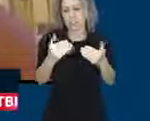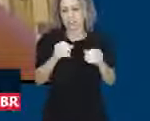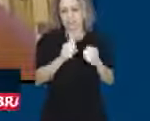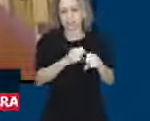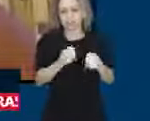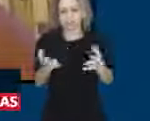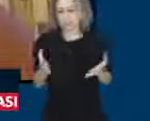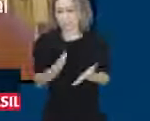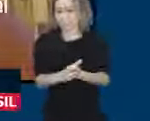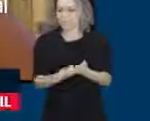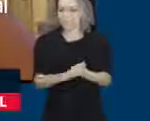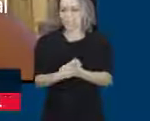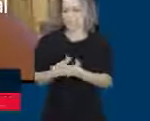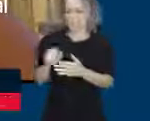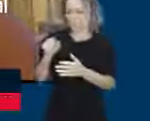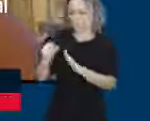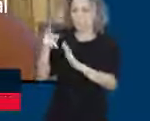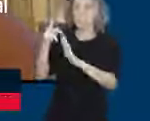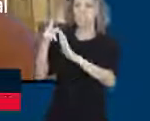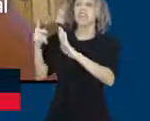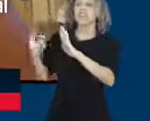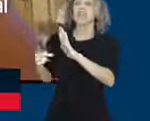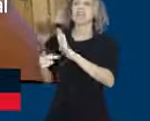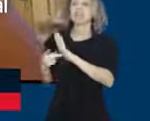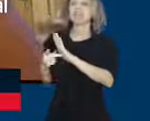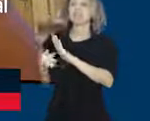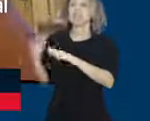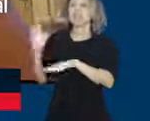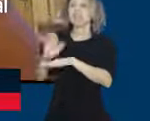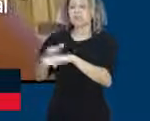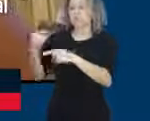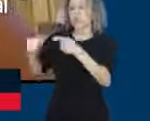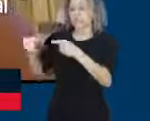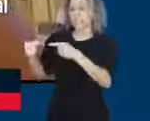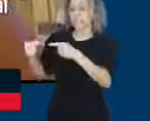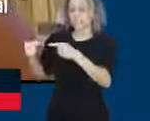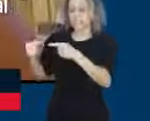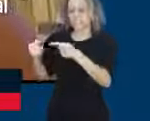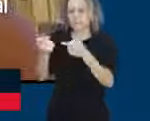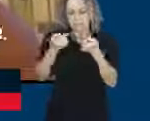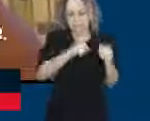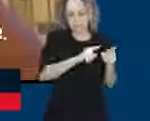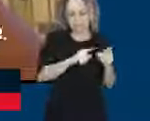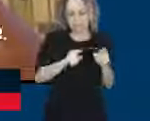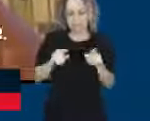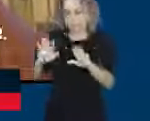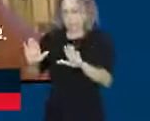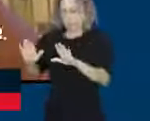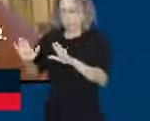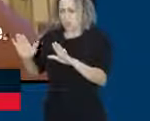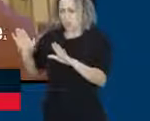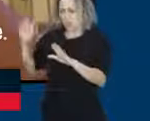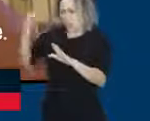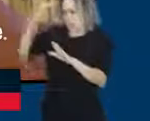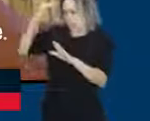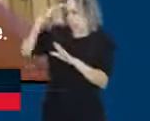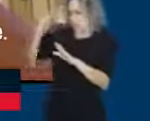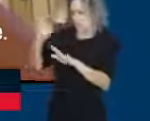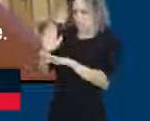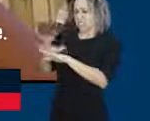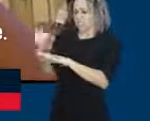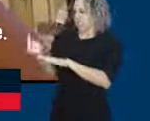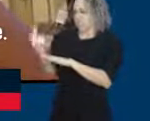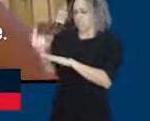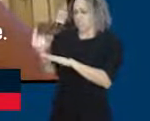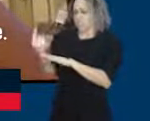projeto político. Isso não é apenas um ataque individual da pessoa Bolsonaro. Isso só se personifica na pessoa